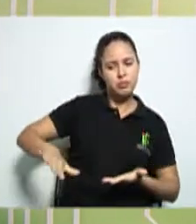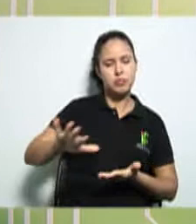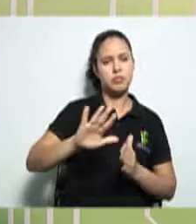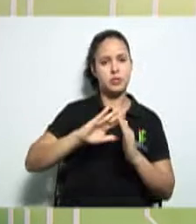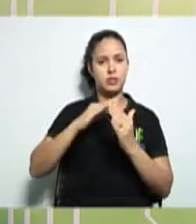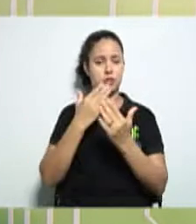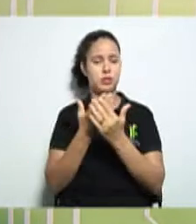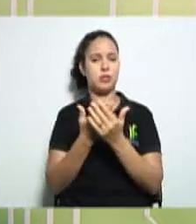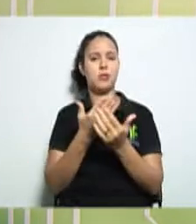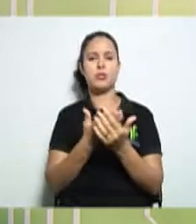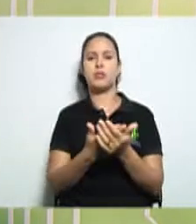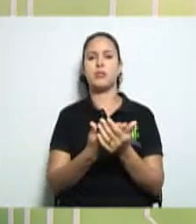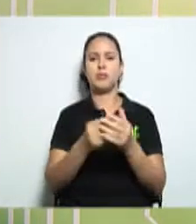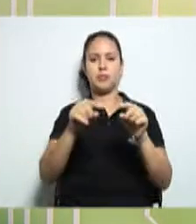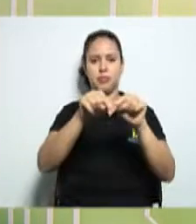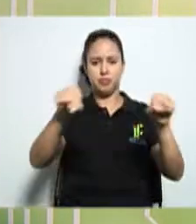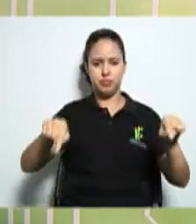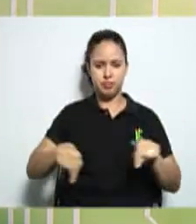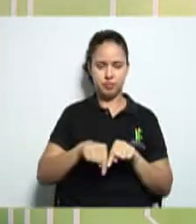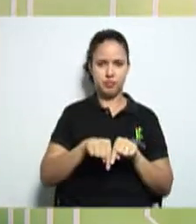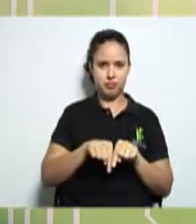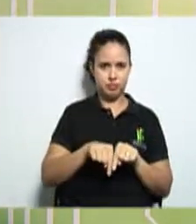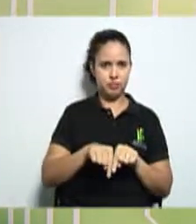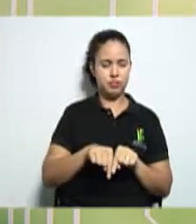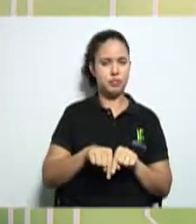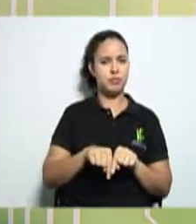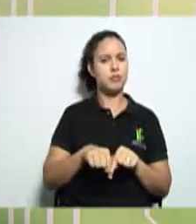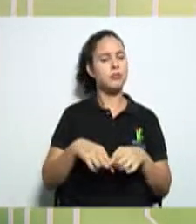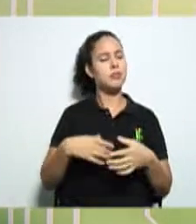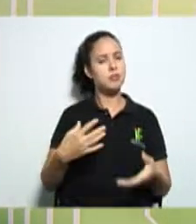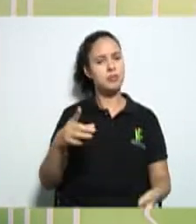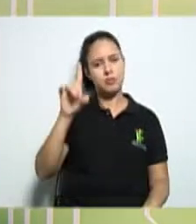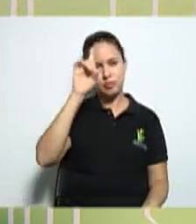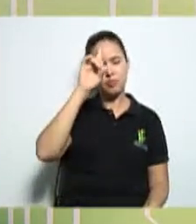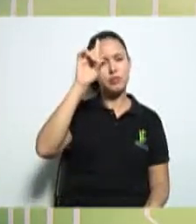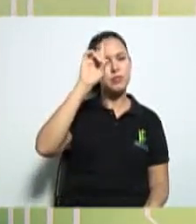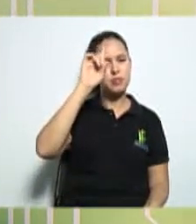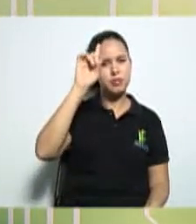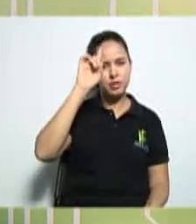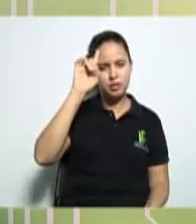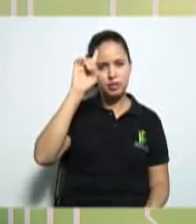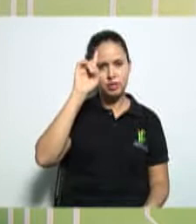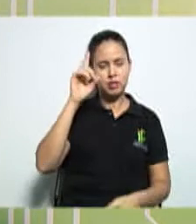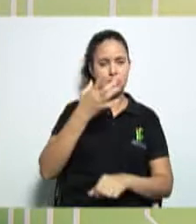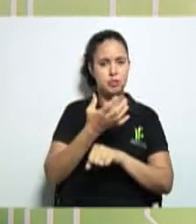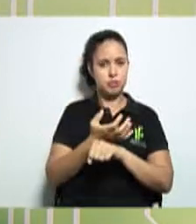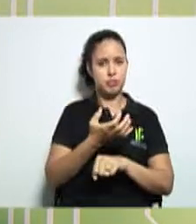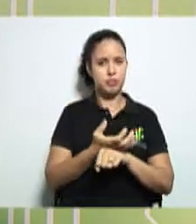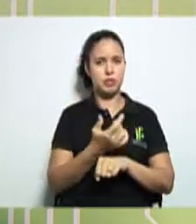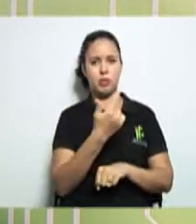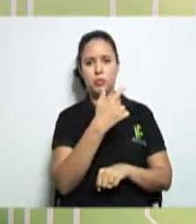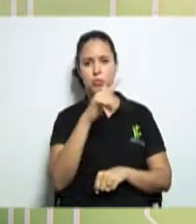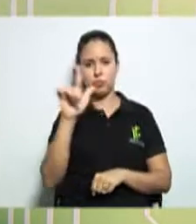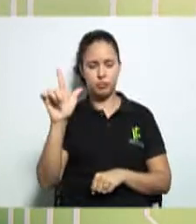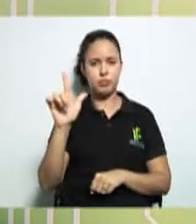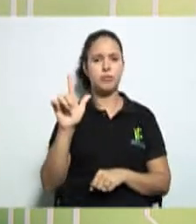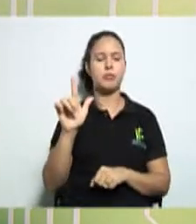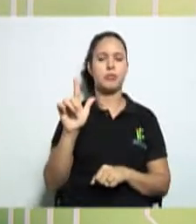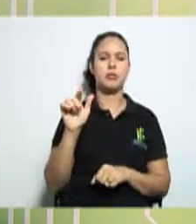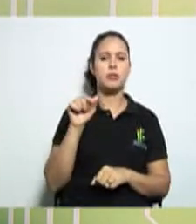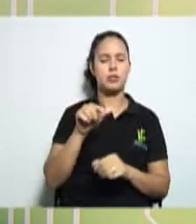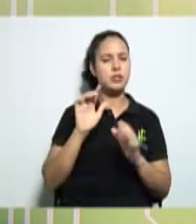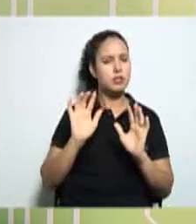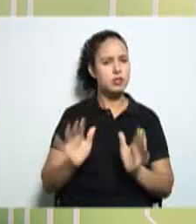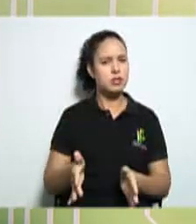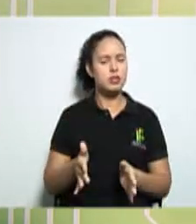já, em sala de aula. E aí daqui uns dias, nas outras disciplinas, mas vocês já devem ter ouvido